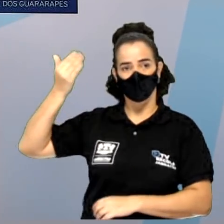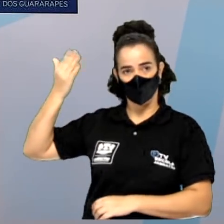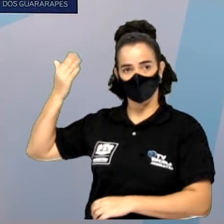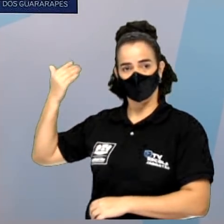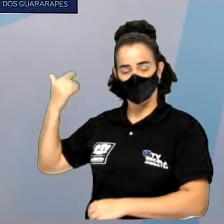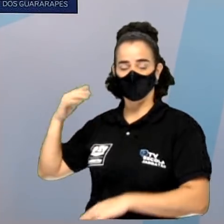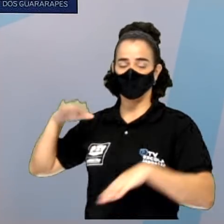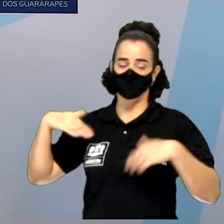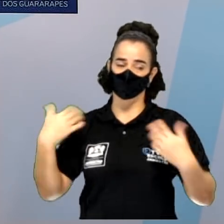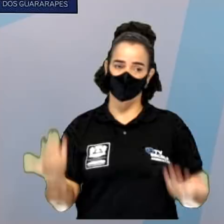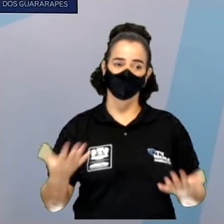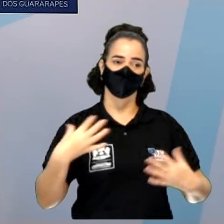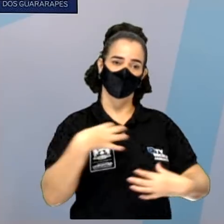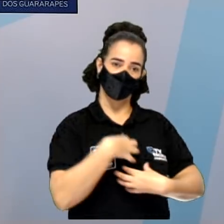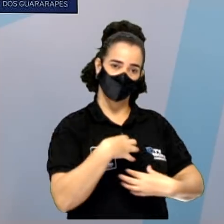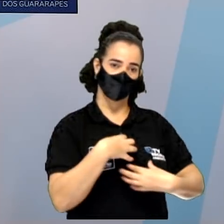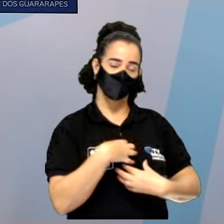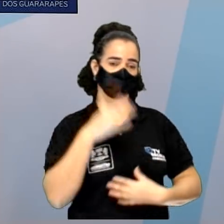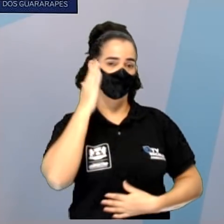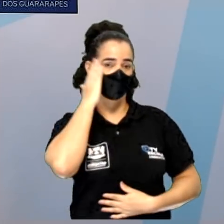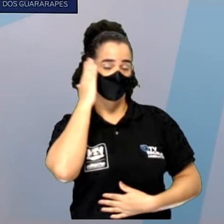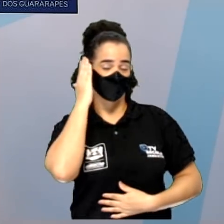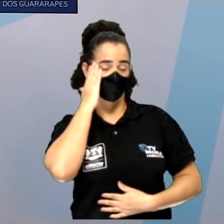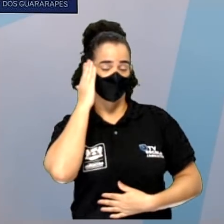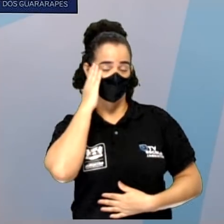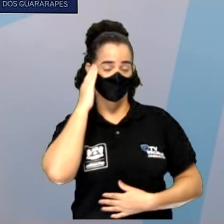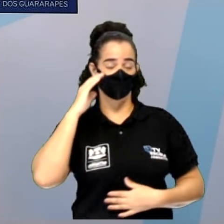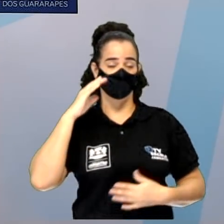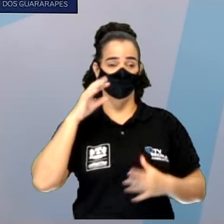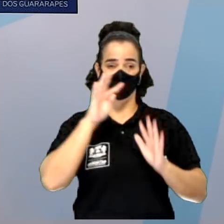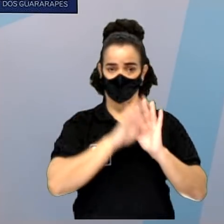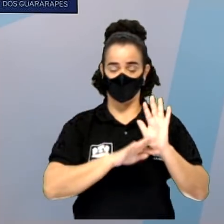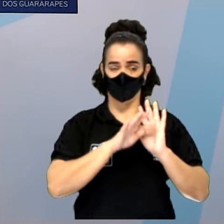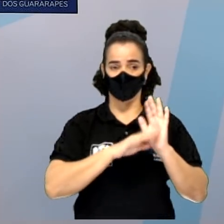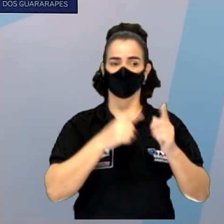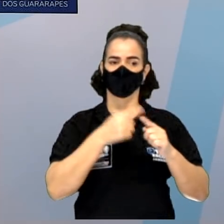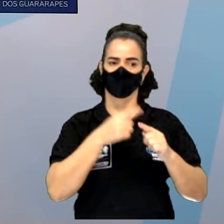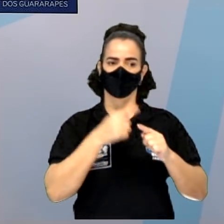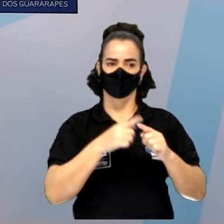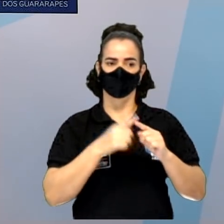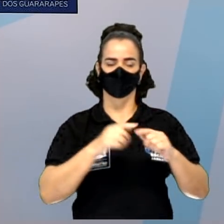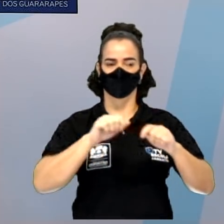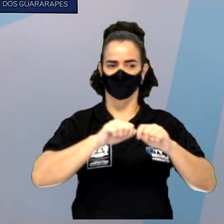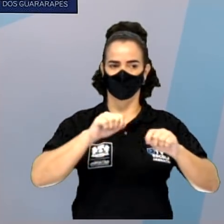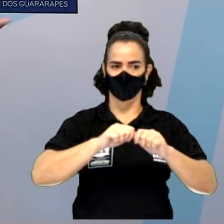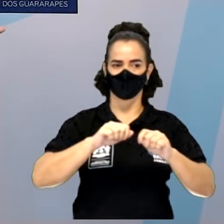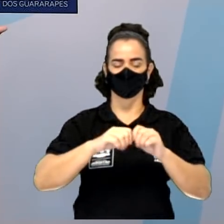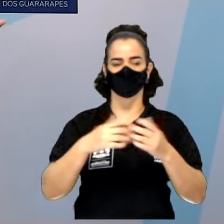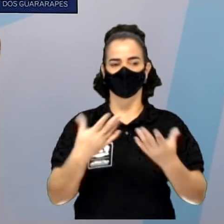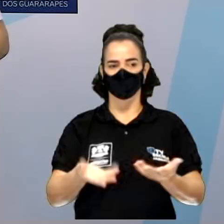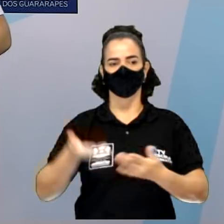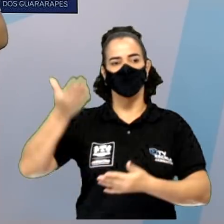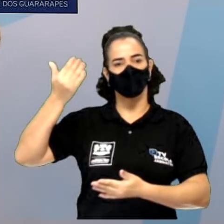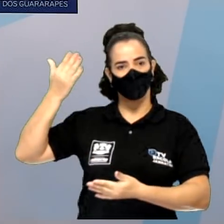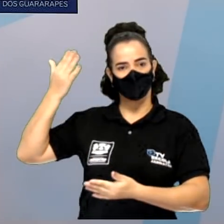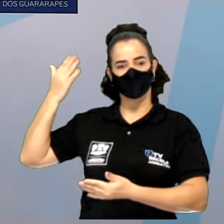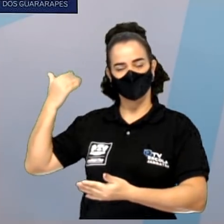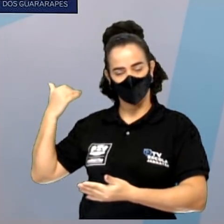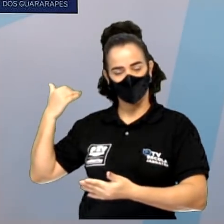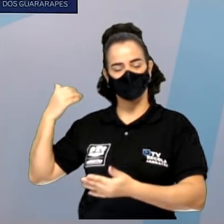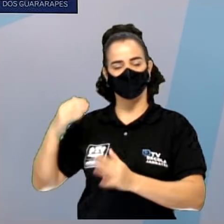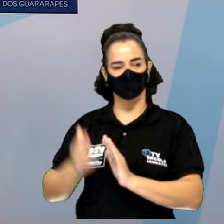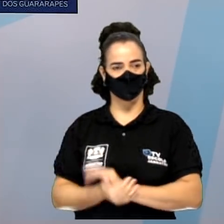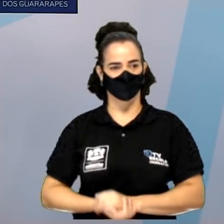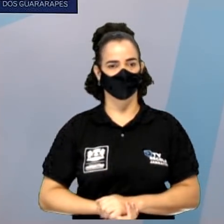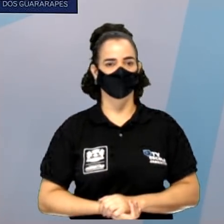do texto. A gente vai continuar entendendo o texto porque são formas de fazer o passado. Ou pretérito perfeito, ou então pretérito mais que